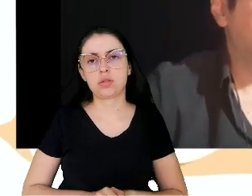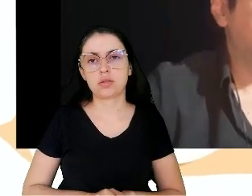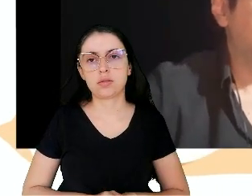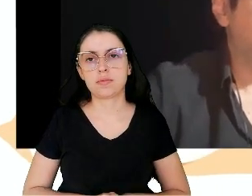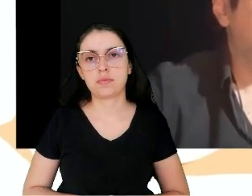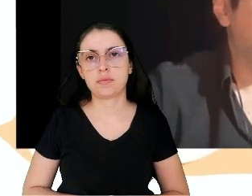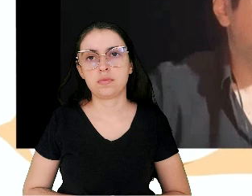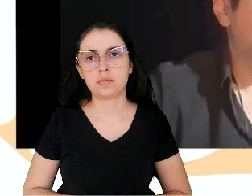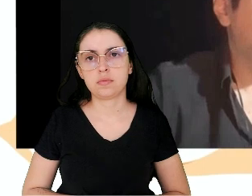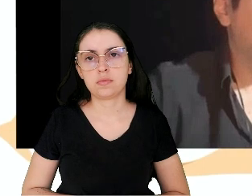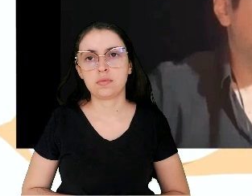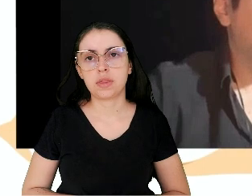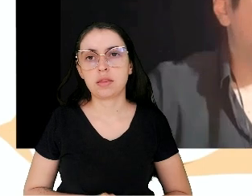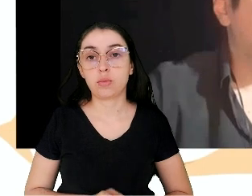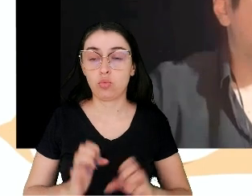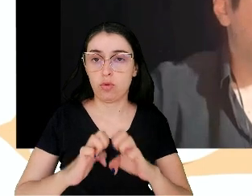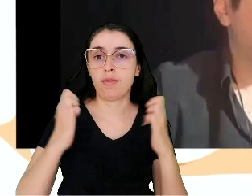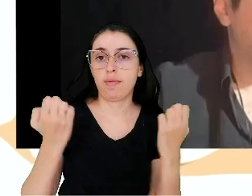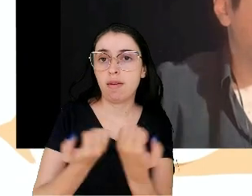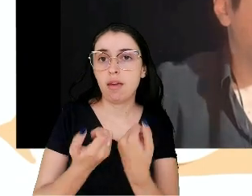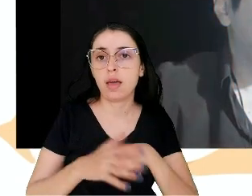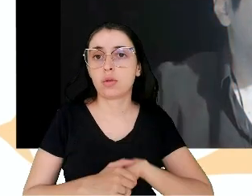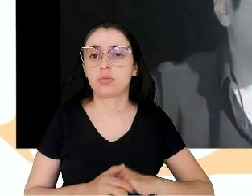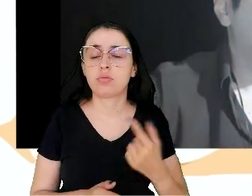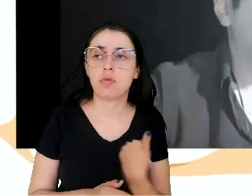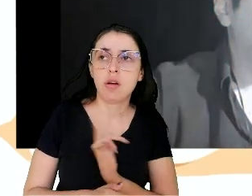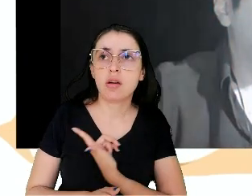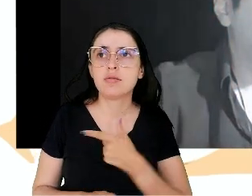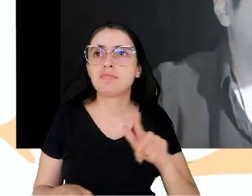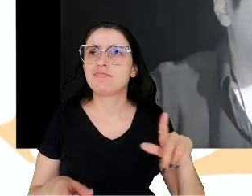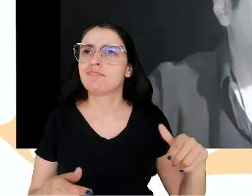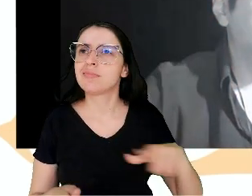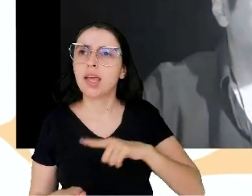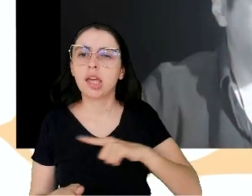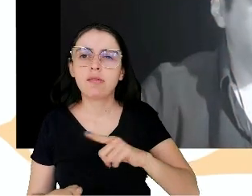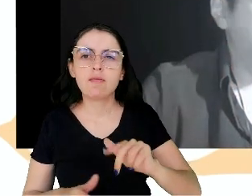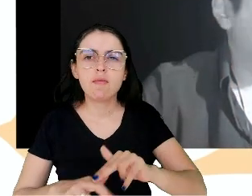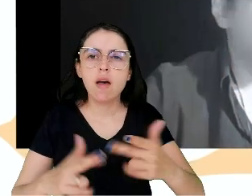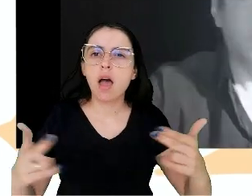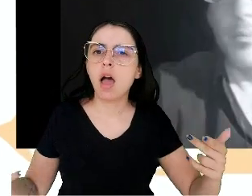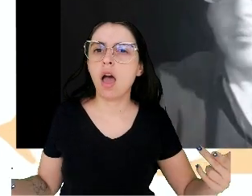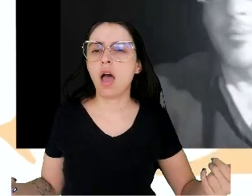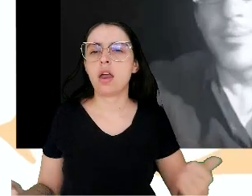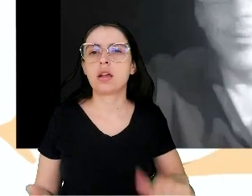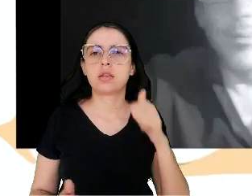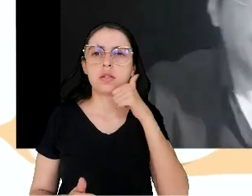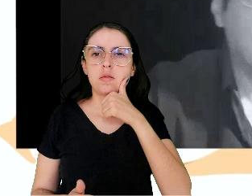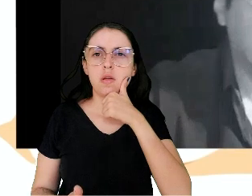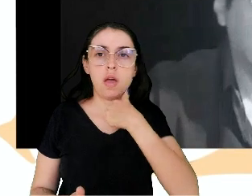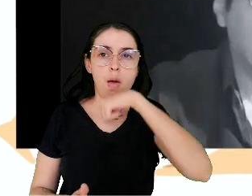hoje nesse evento. Nós temos aí tantas mães guerreiras, né?